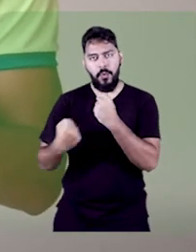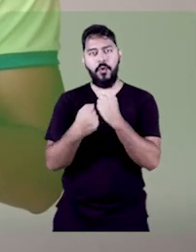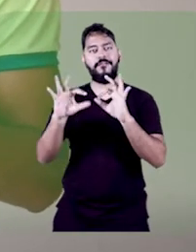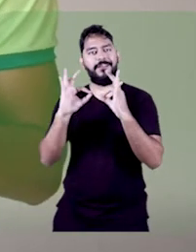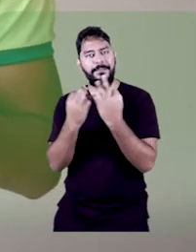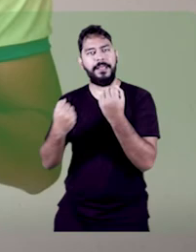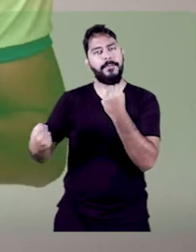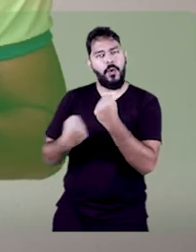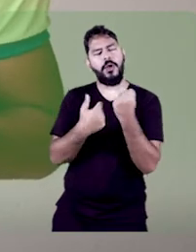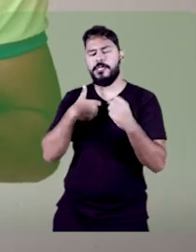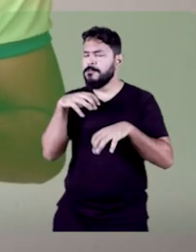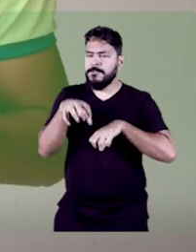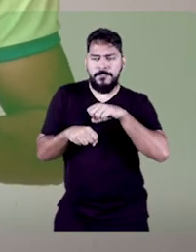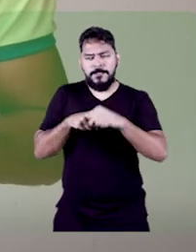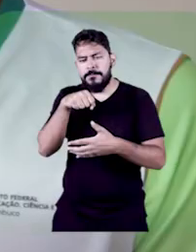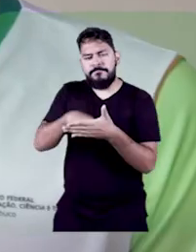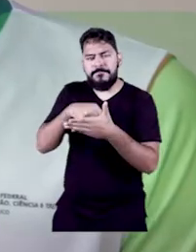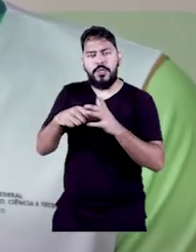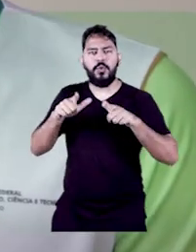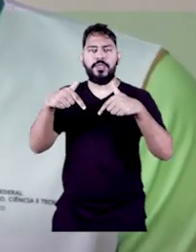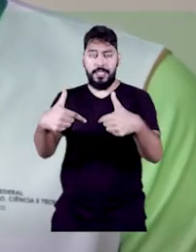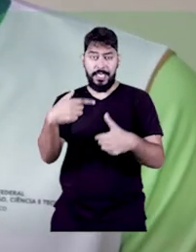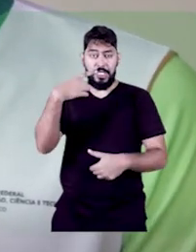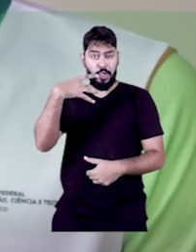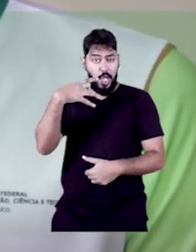família, e eu busquei. Então, assim, foi uma